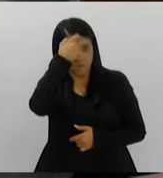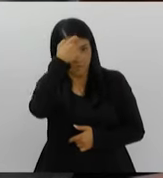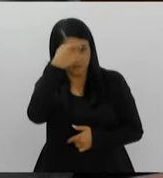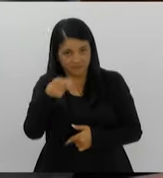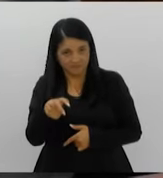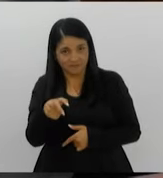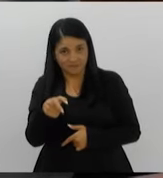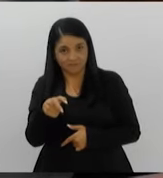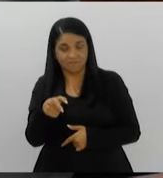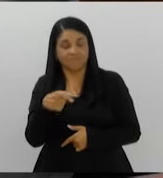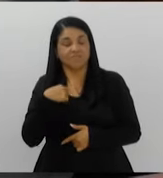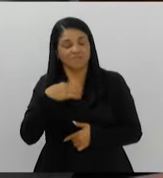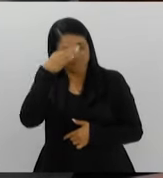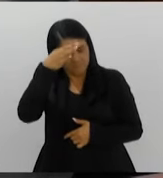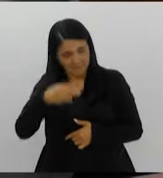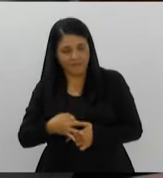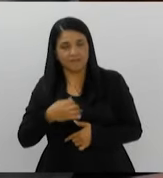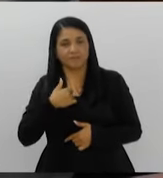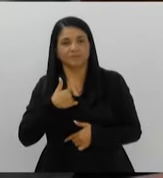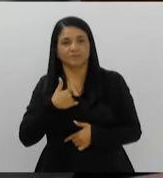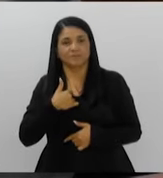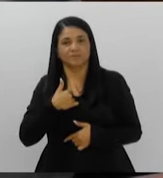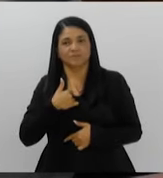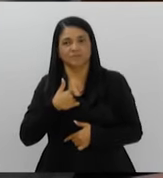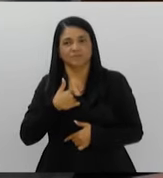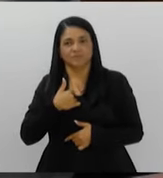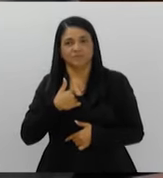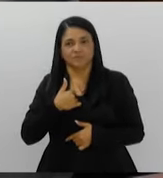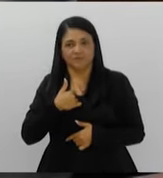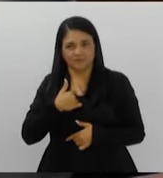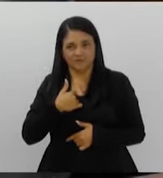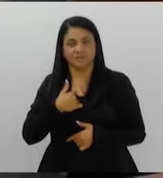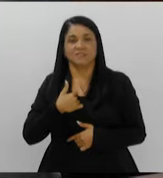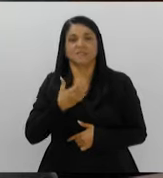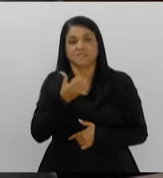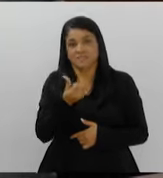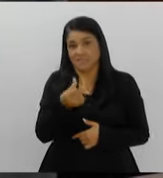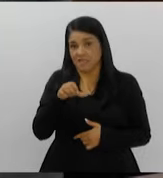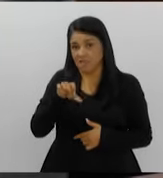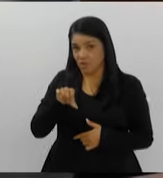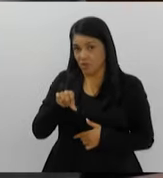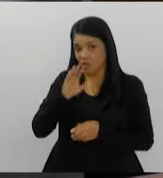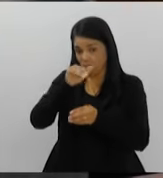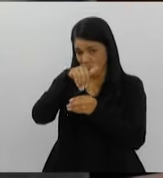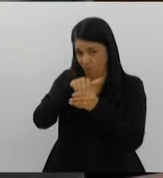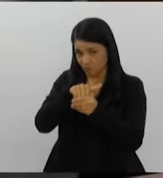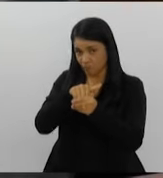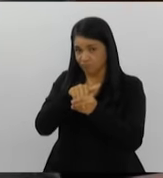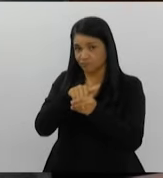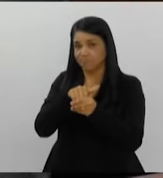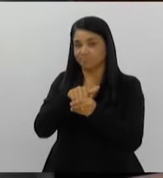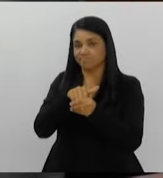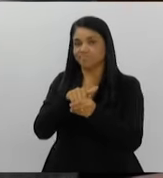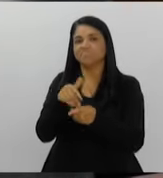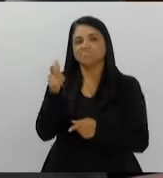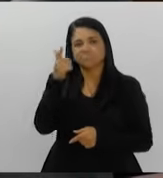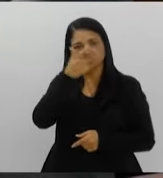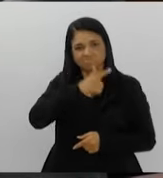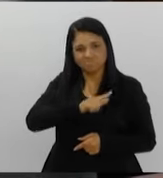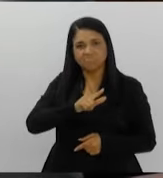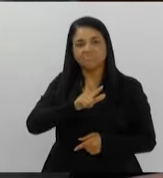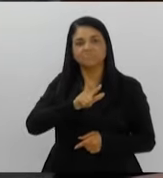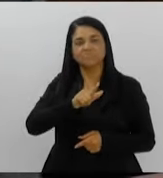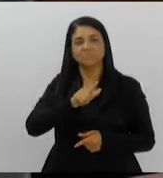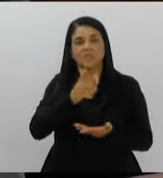mais absoluta convicção que, por unanimidade, ou melhor, por 69 votos, a gente vai acabar com